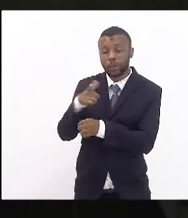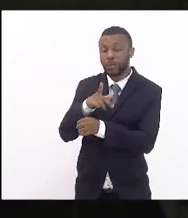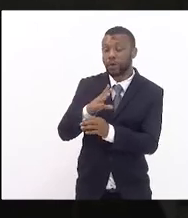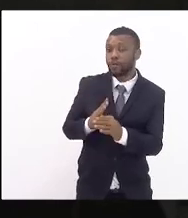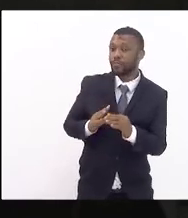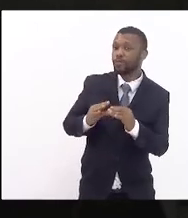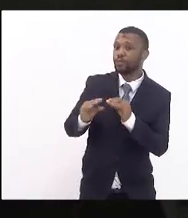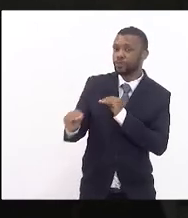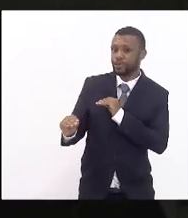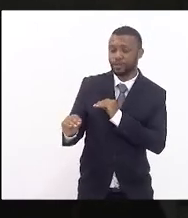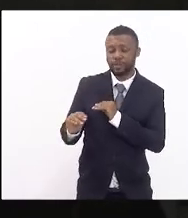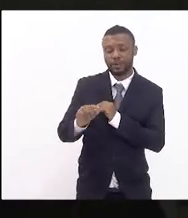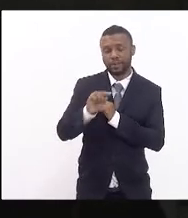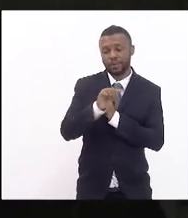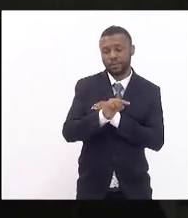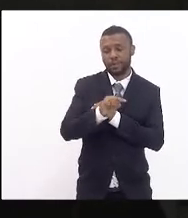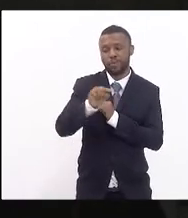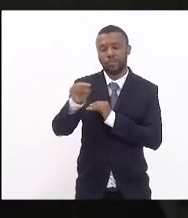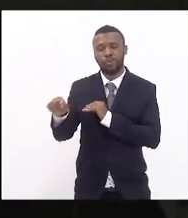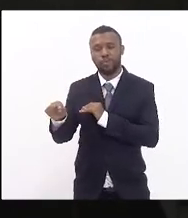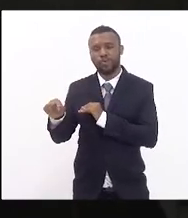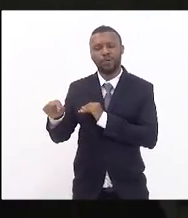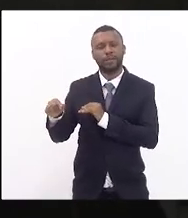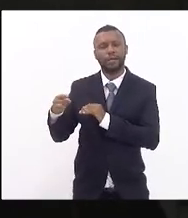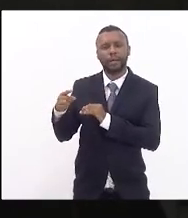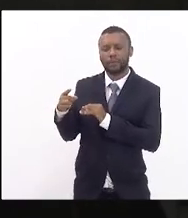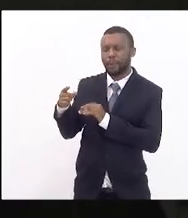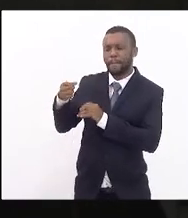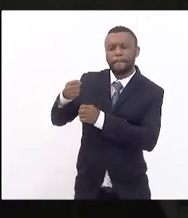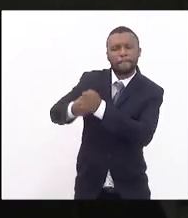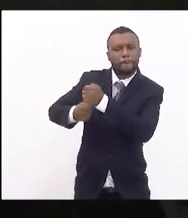entrar na Polônia, está sendo bombardeada.